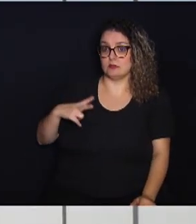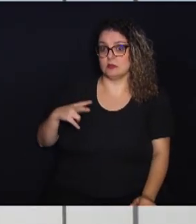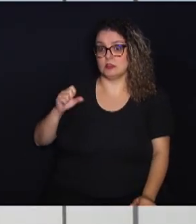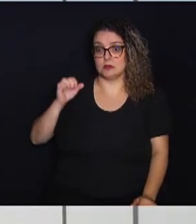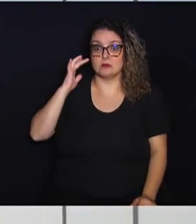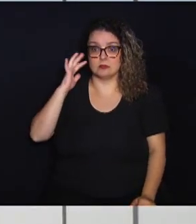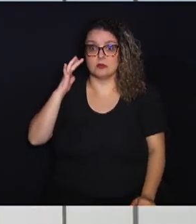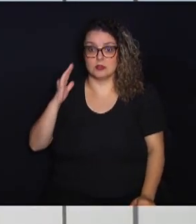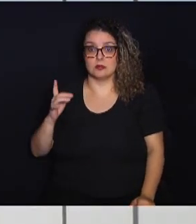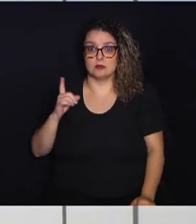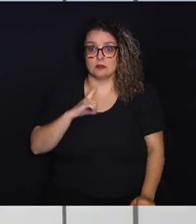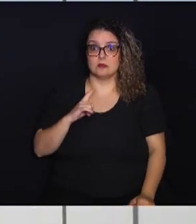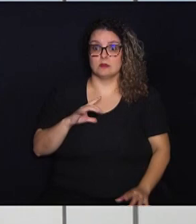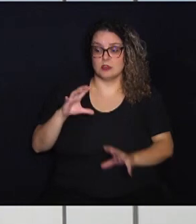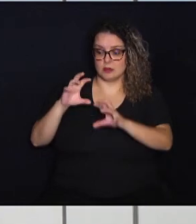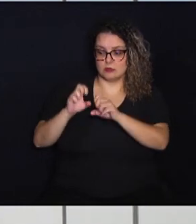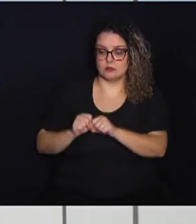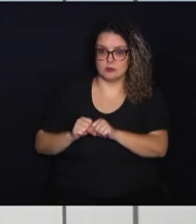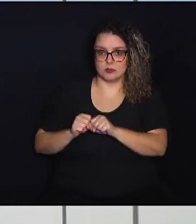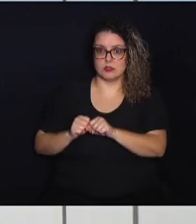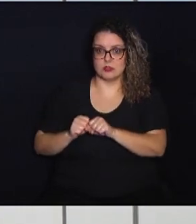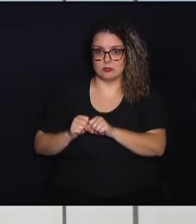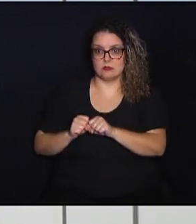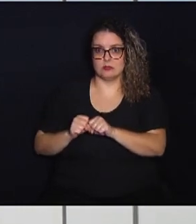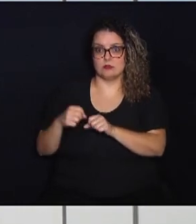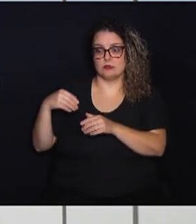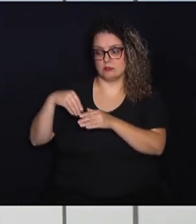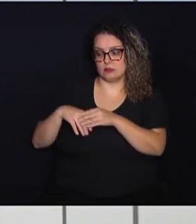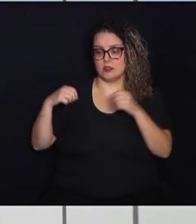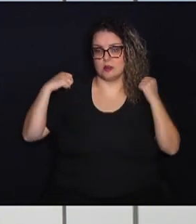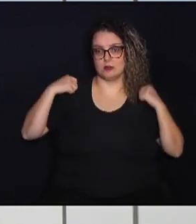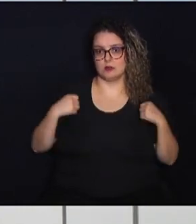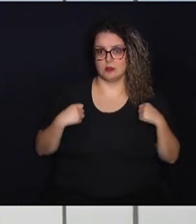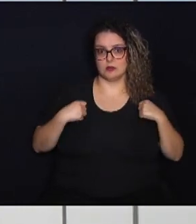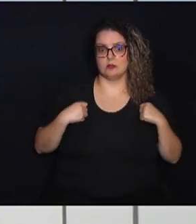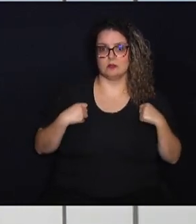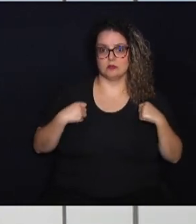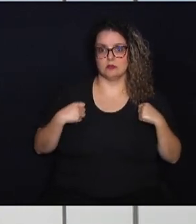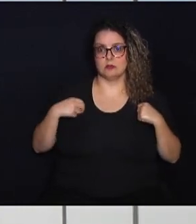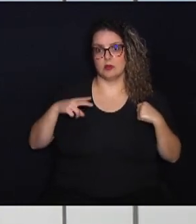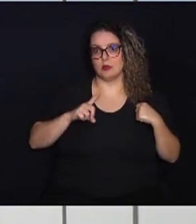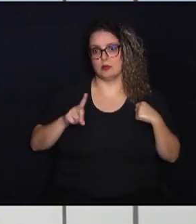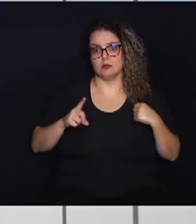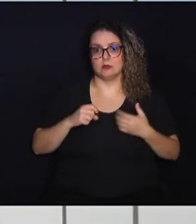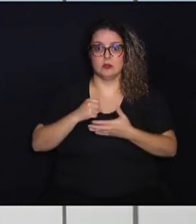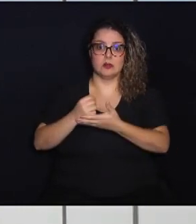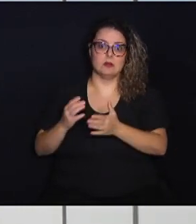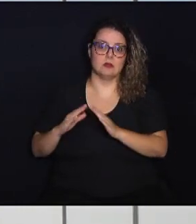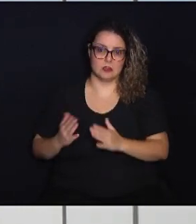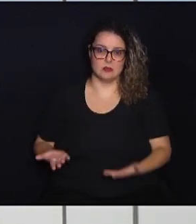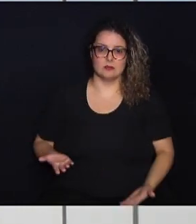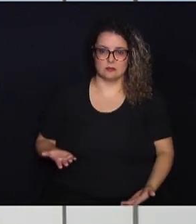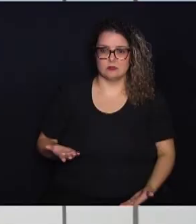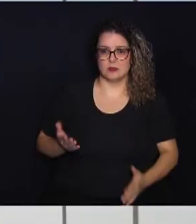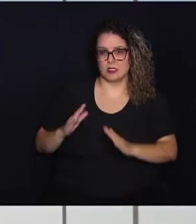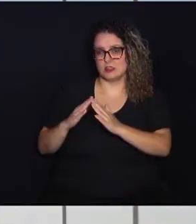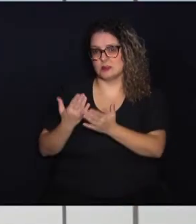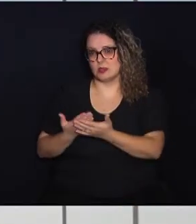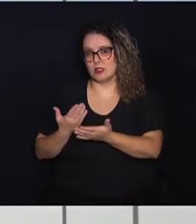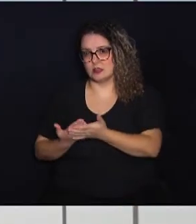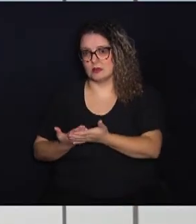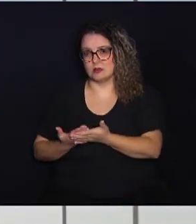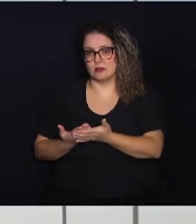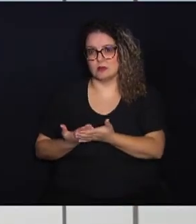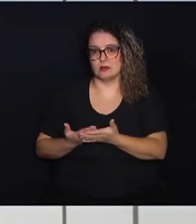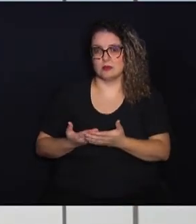imagino que ele tem que ficar desligado na bolsa, né? Ou nem levar para a escola. Apesar que às vezes você precisa, às vezes é um adolescente que vai até